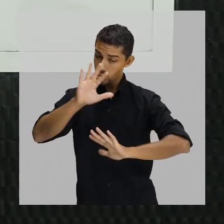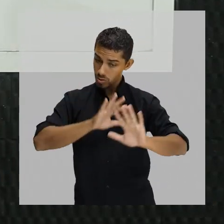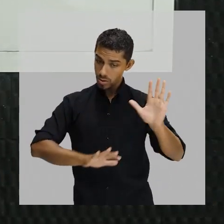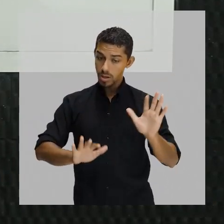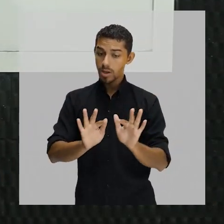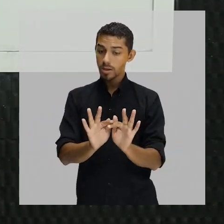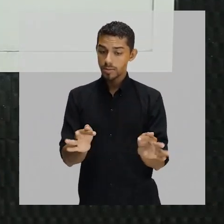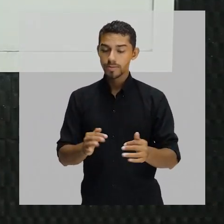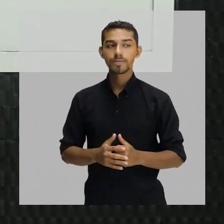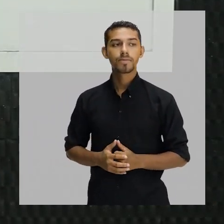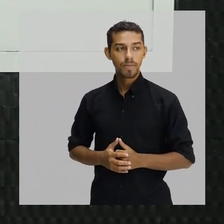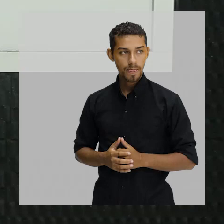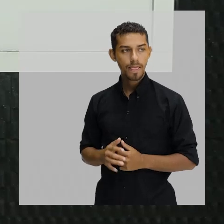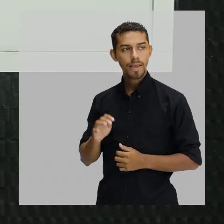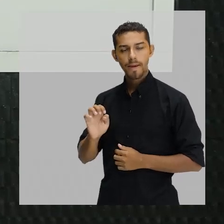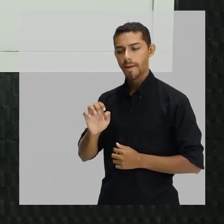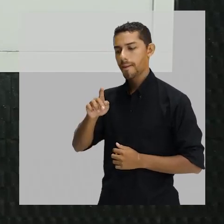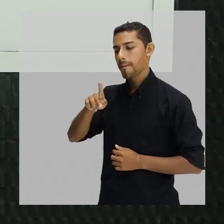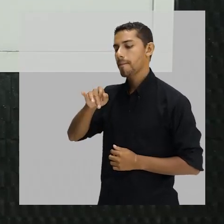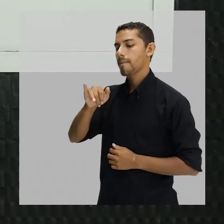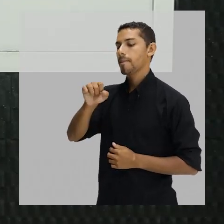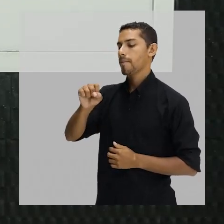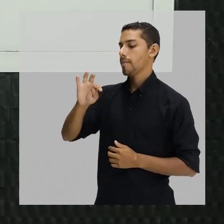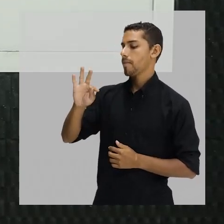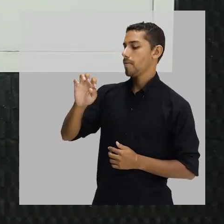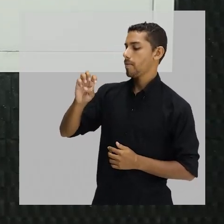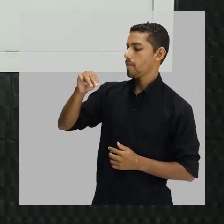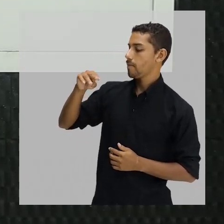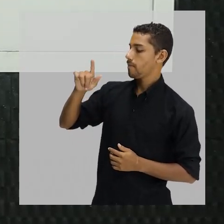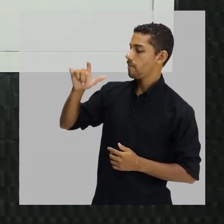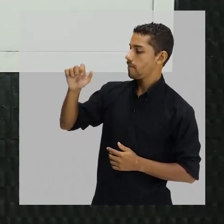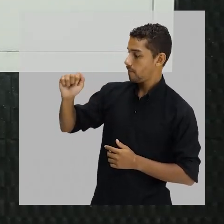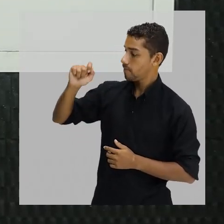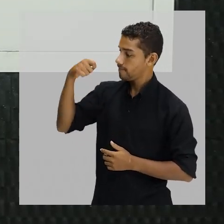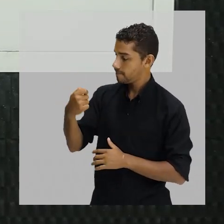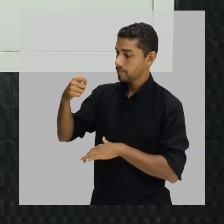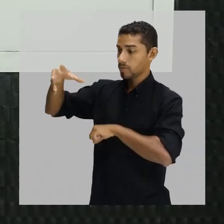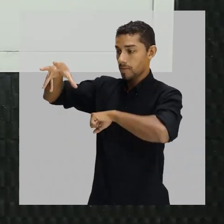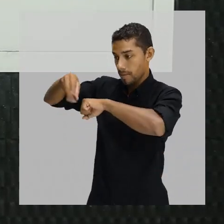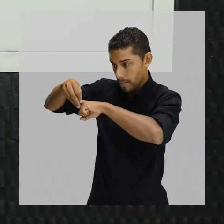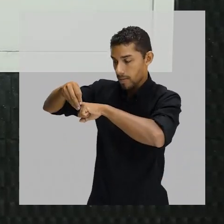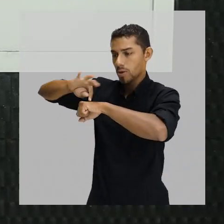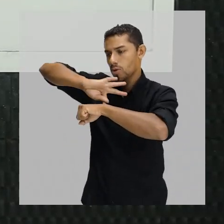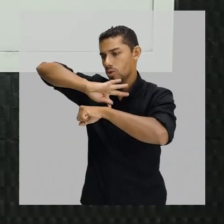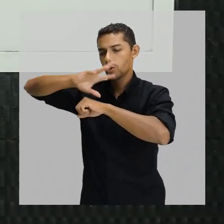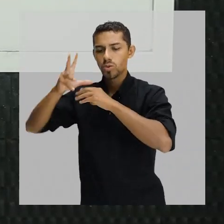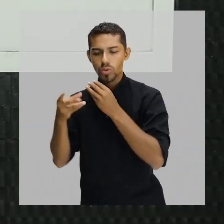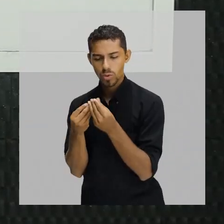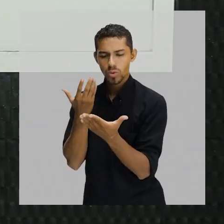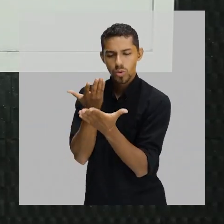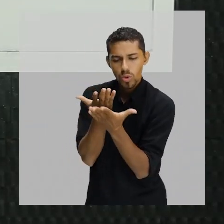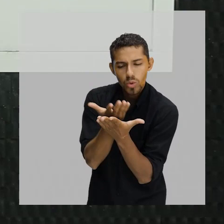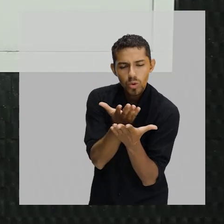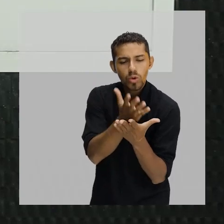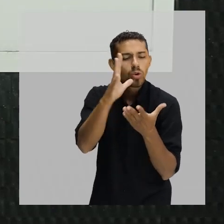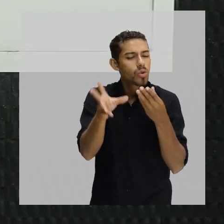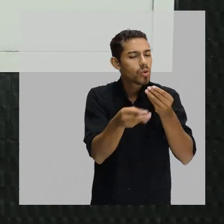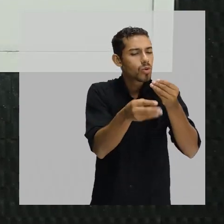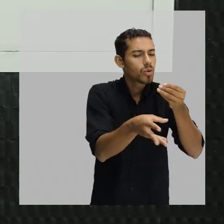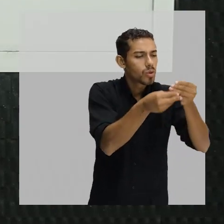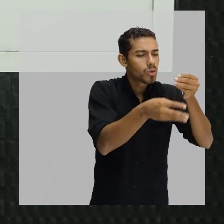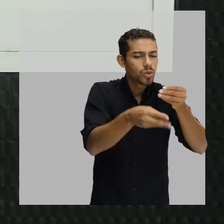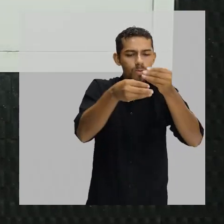isso. A epistemologia, ela vai estudar todos os elementos que constituem o conhecimento, a formulação do conhecimento